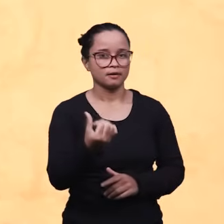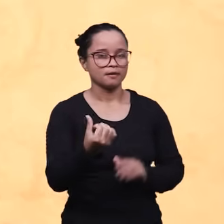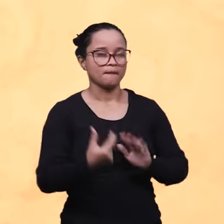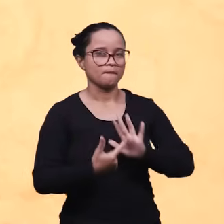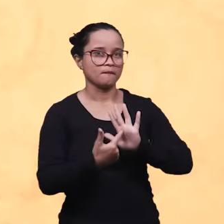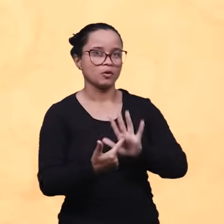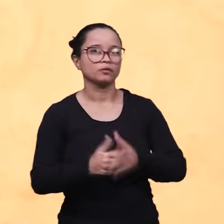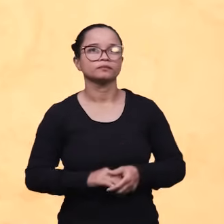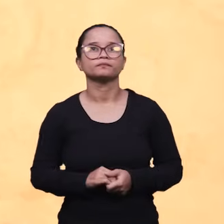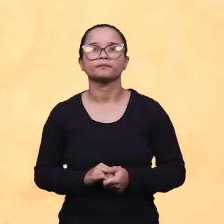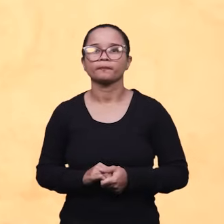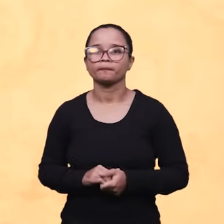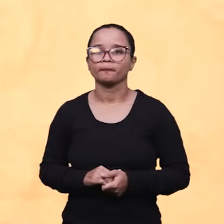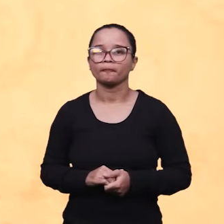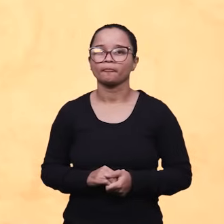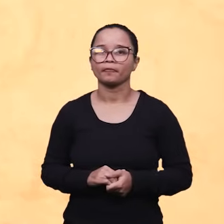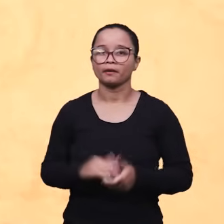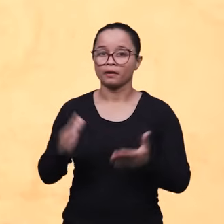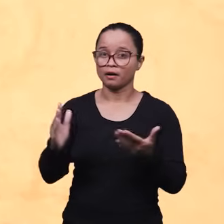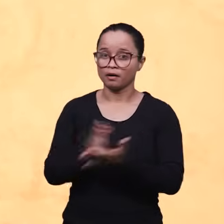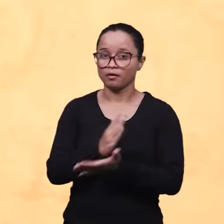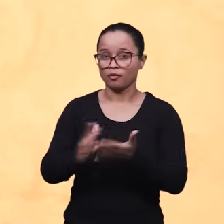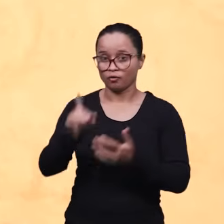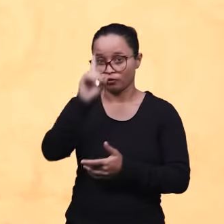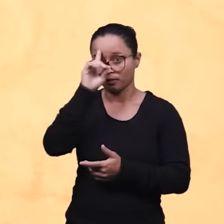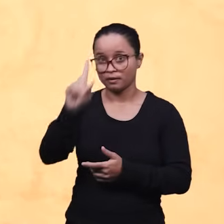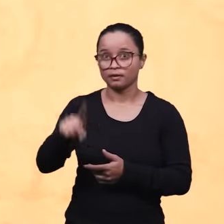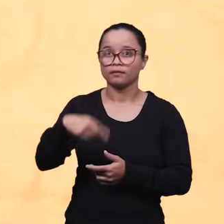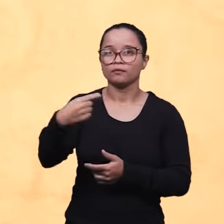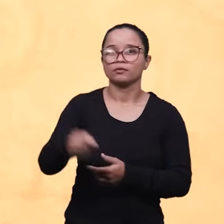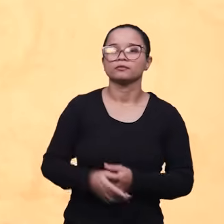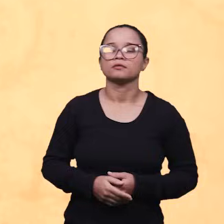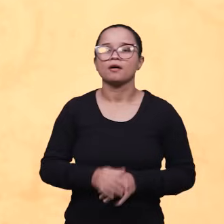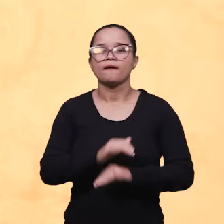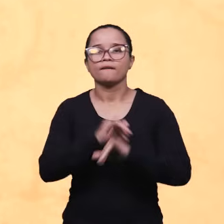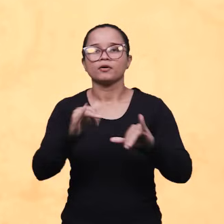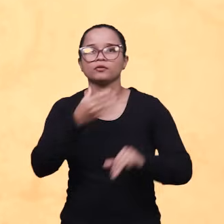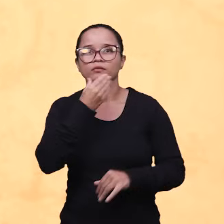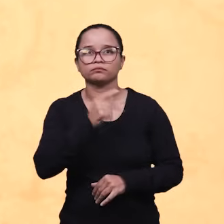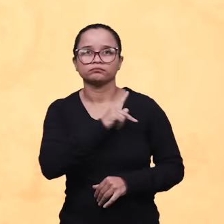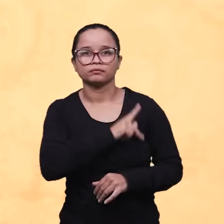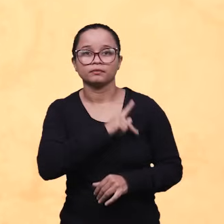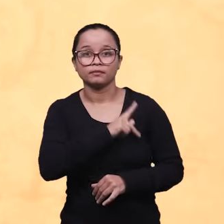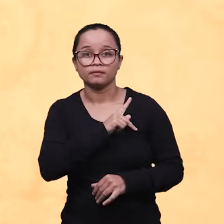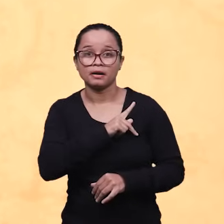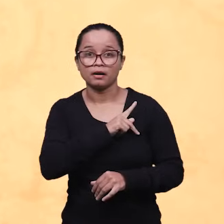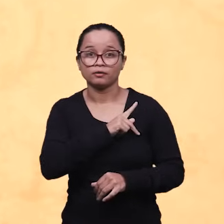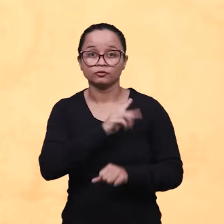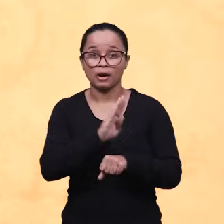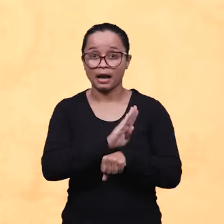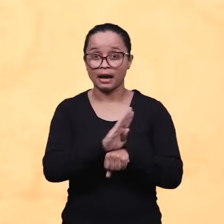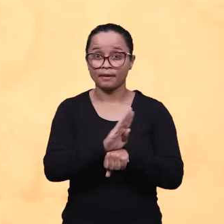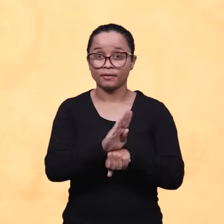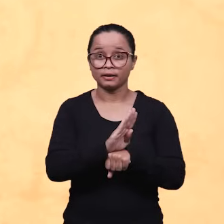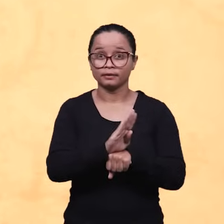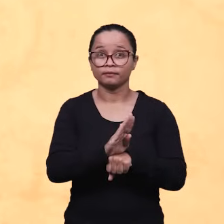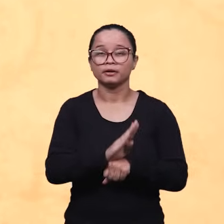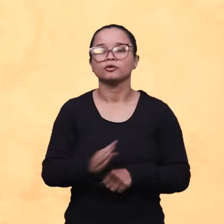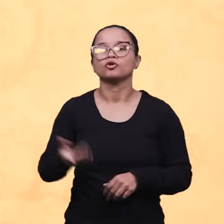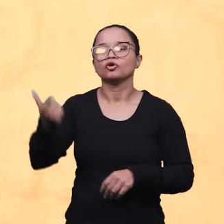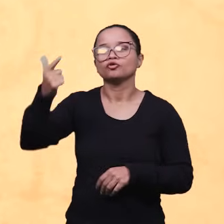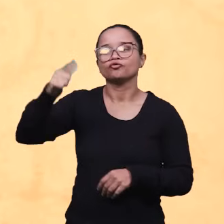assim: alguns dias depois, disse Paulo a Barnabé: tornemos a